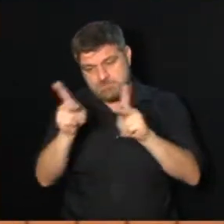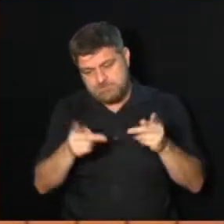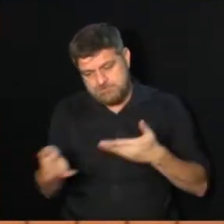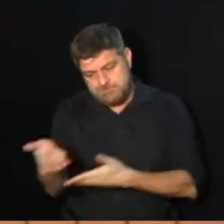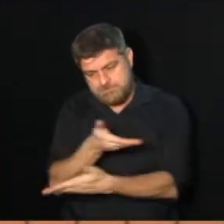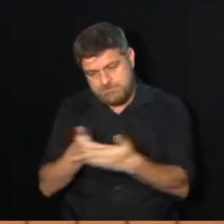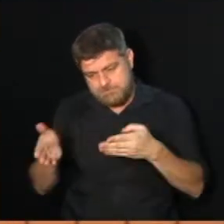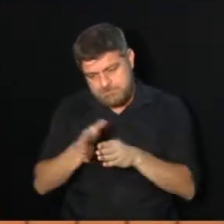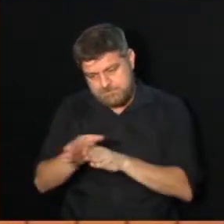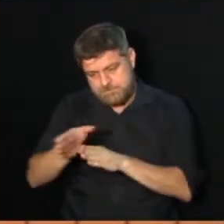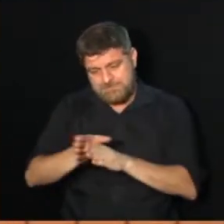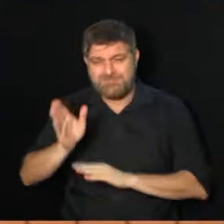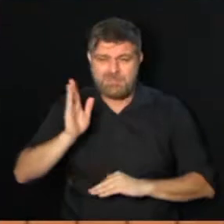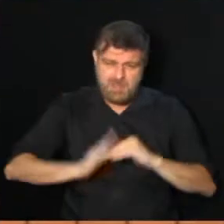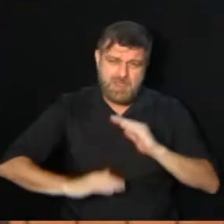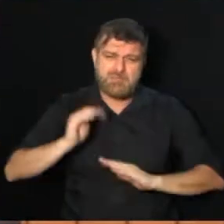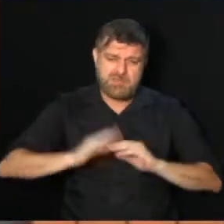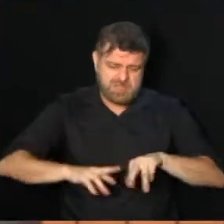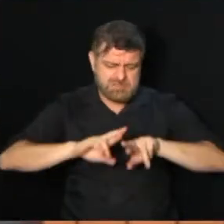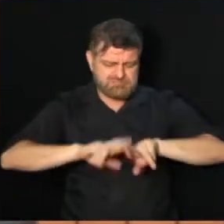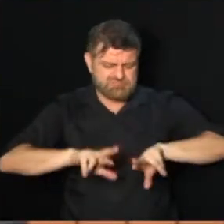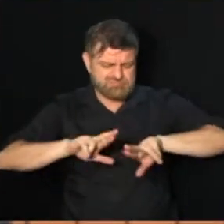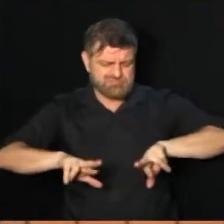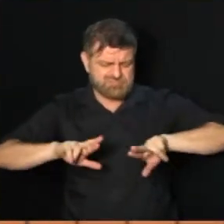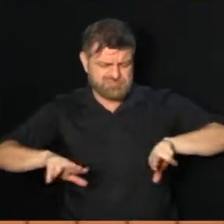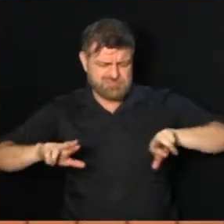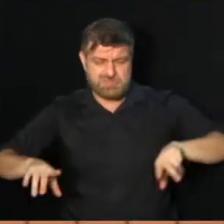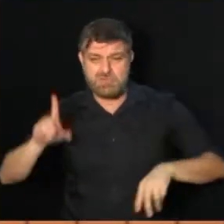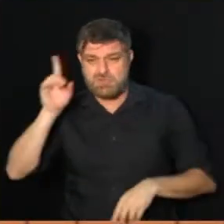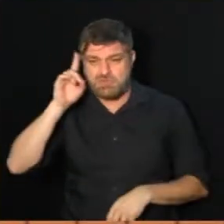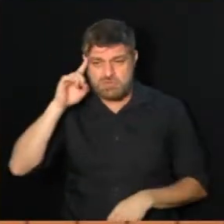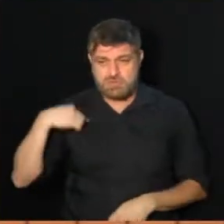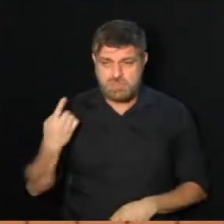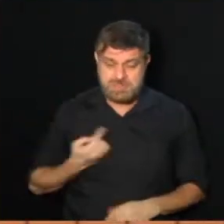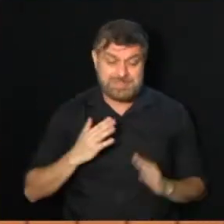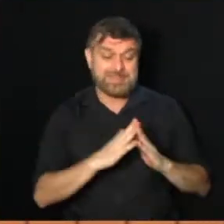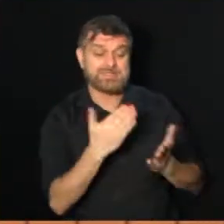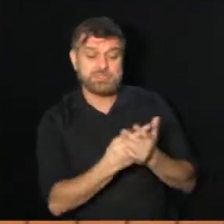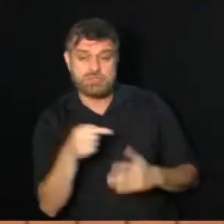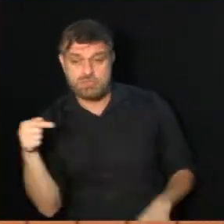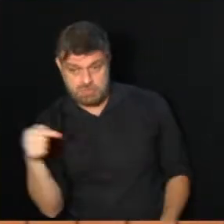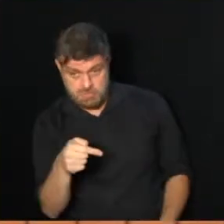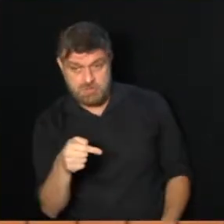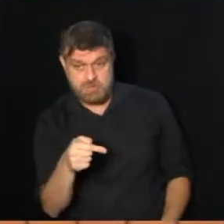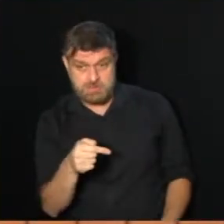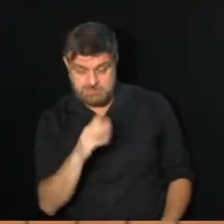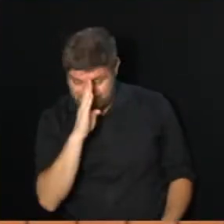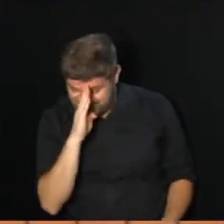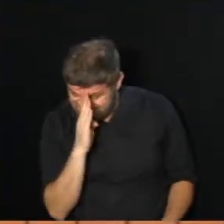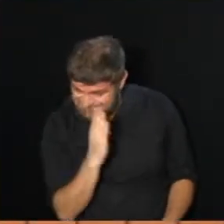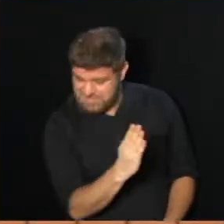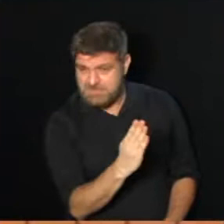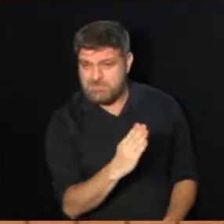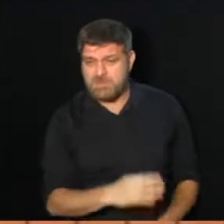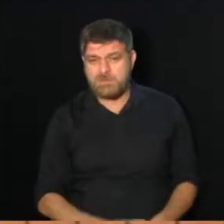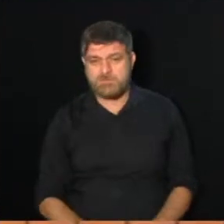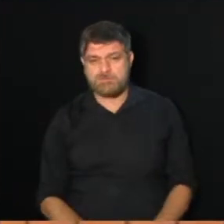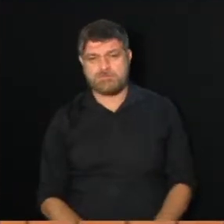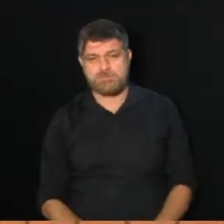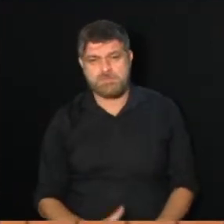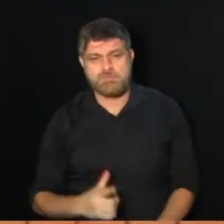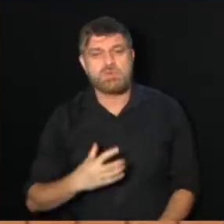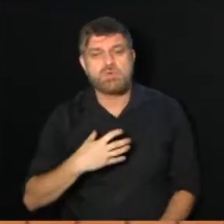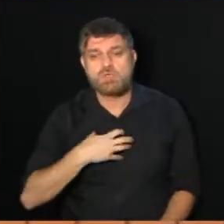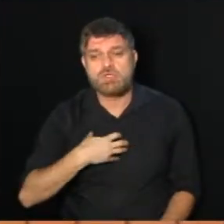práticas restaurativas, né, no nosso dia a dia, nas nossas escolas, sobretudo. De modo